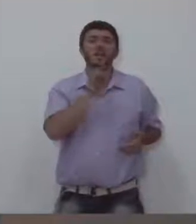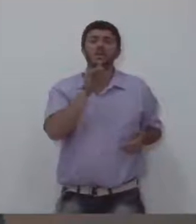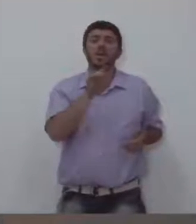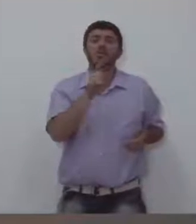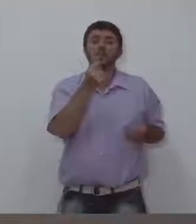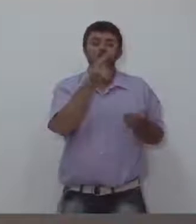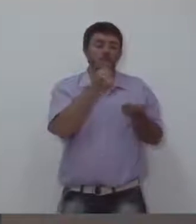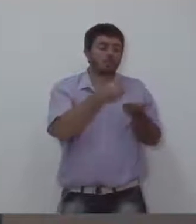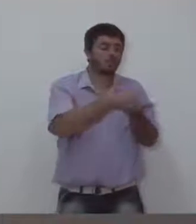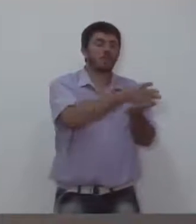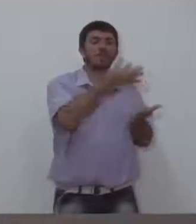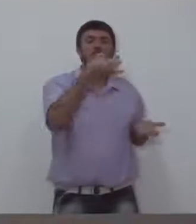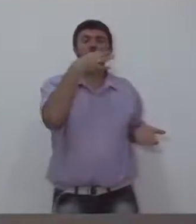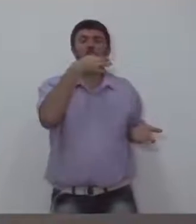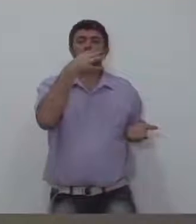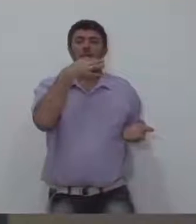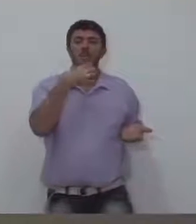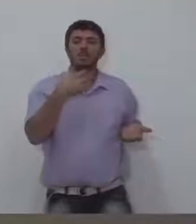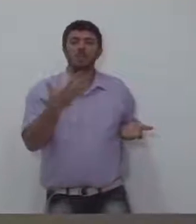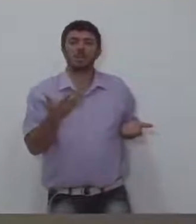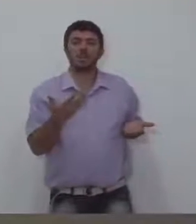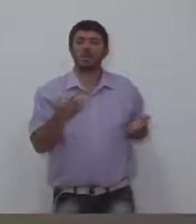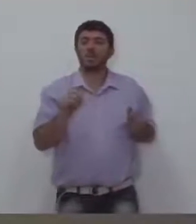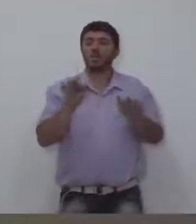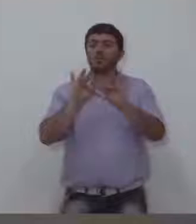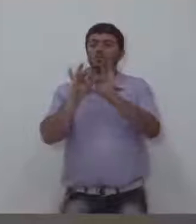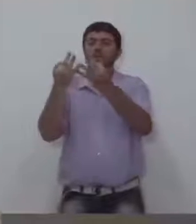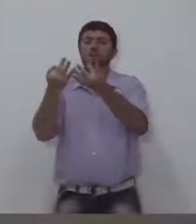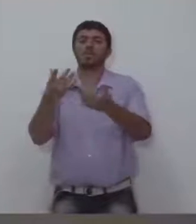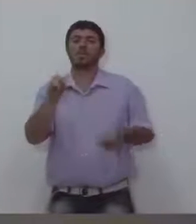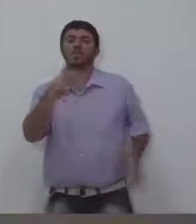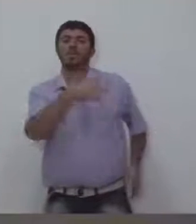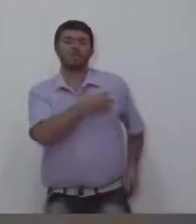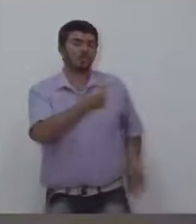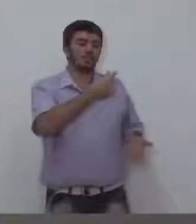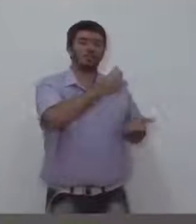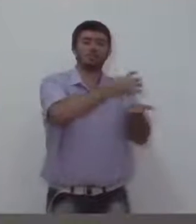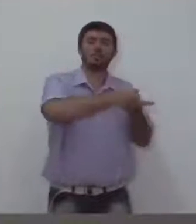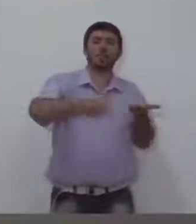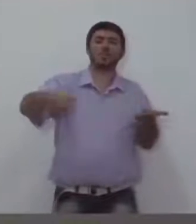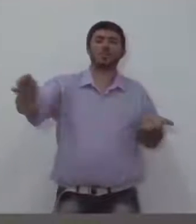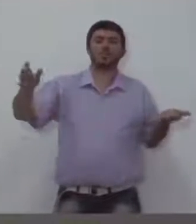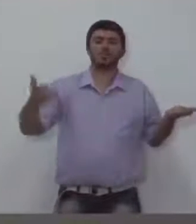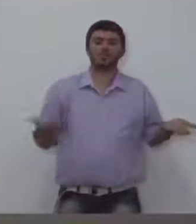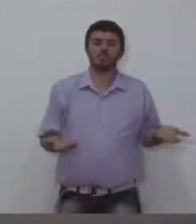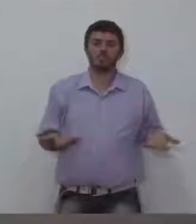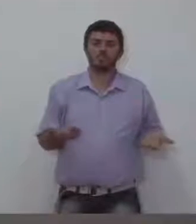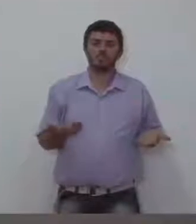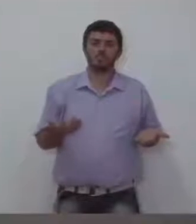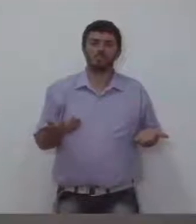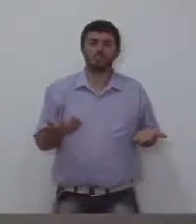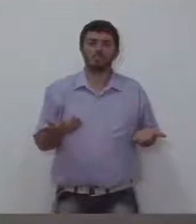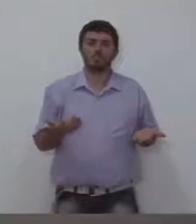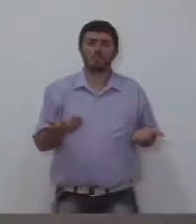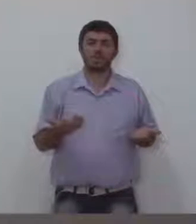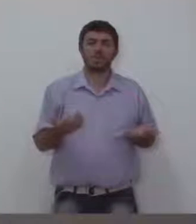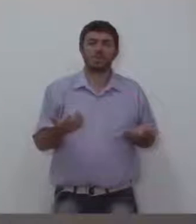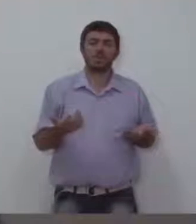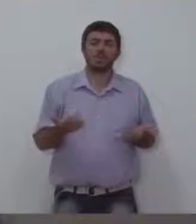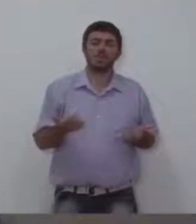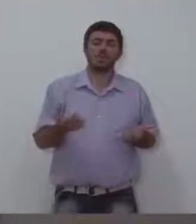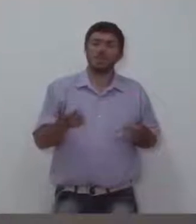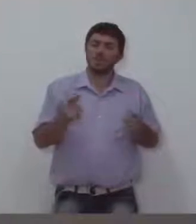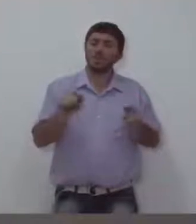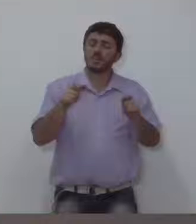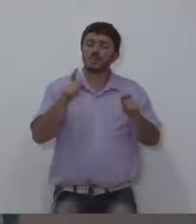parte, às vezes, a própria família, os filhos pegam esse dinheiro para usar não é sem entrar no mérito do julgamento, mas é uma questão